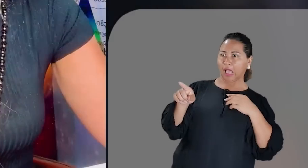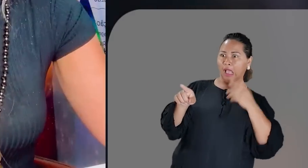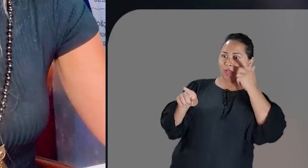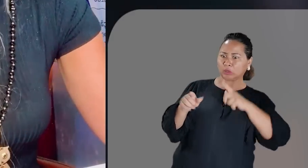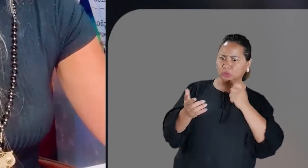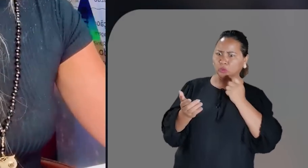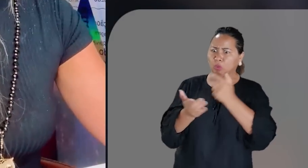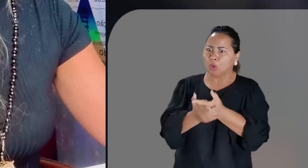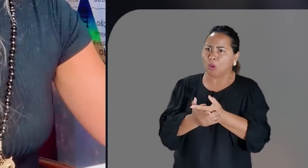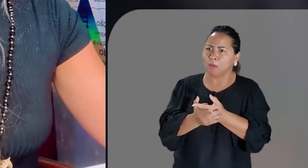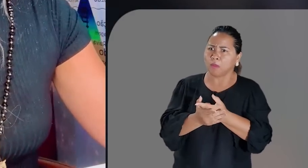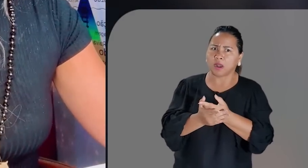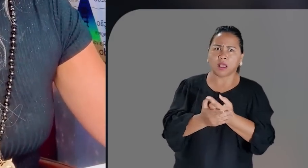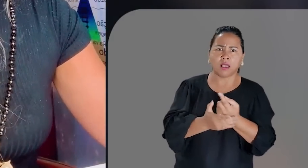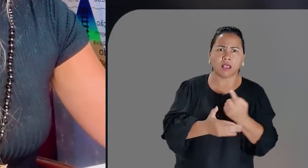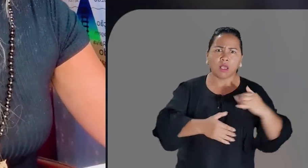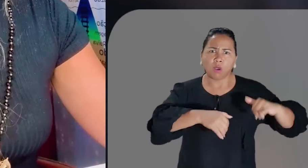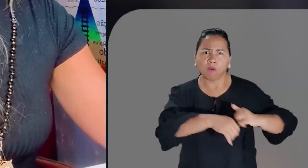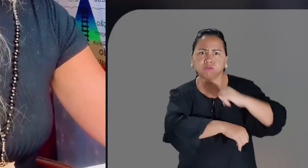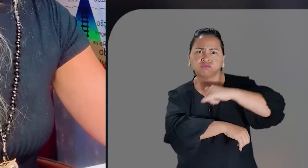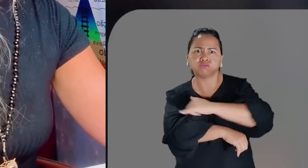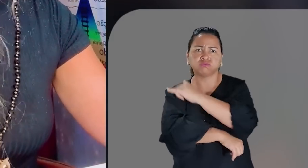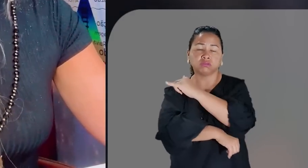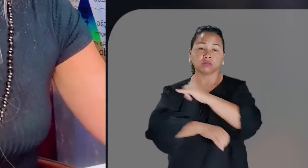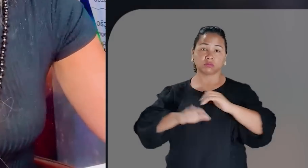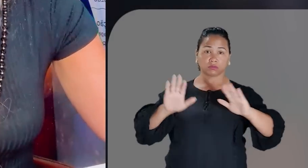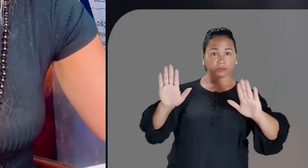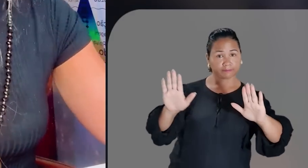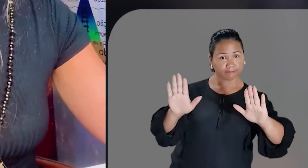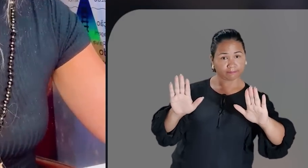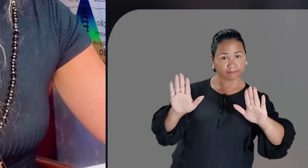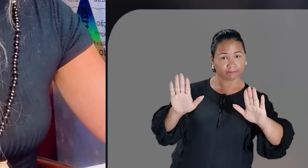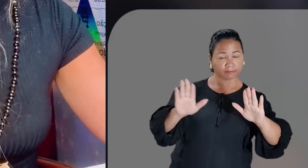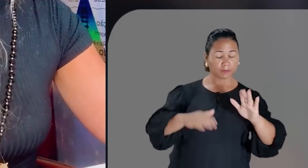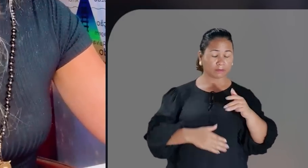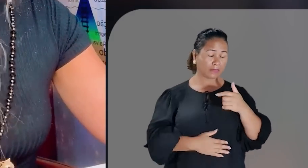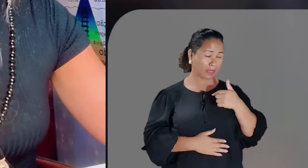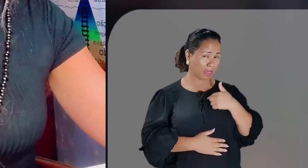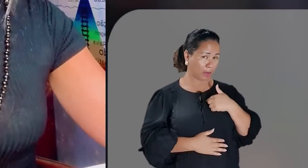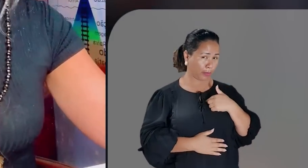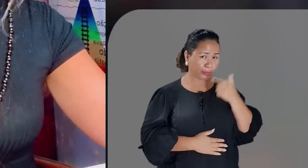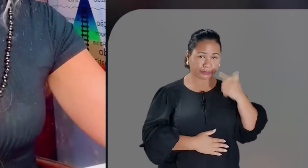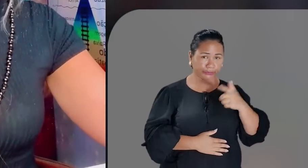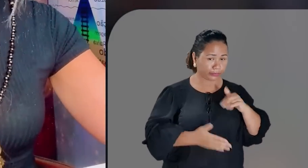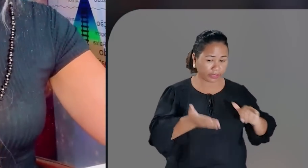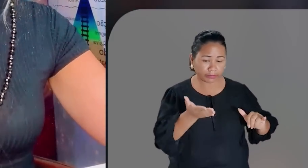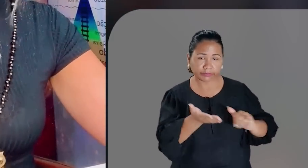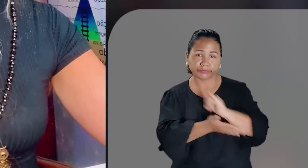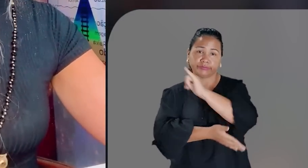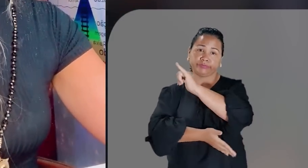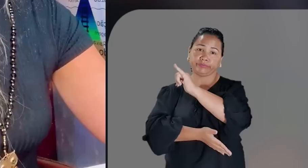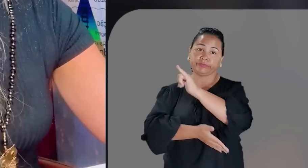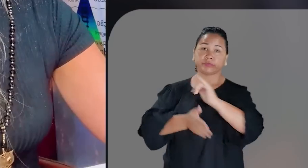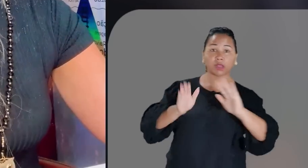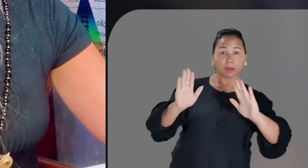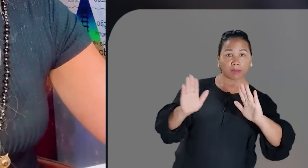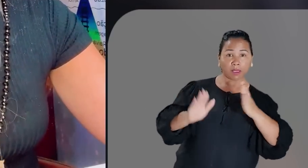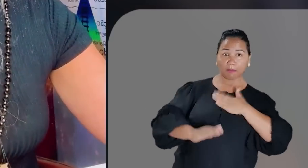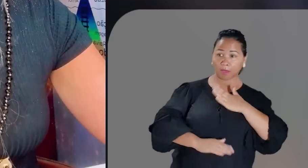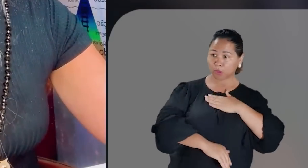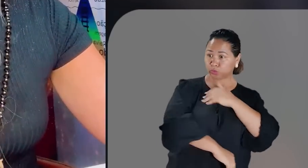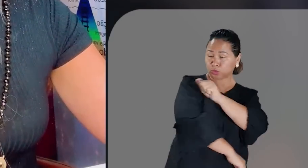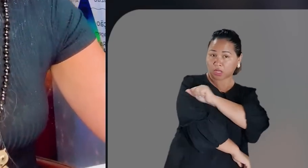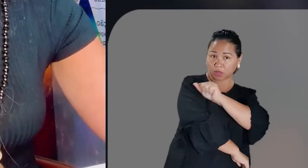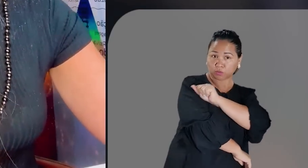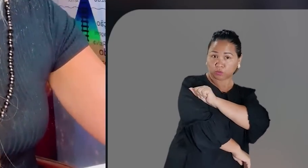avião. Gente, eu não tenho um avião. Eu não tenho um avião e eu tenho alunos que têm. Eu tenho alunos que têm avião, que co-criaram um avião durante o